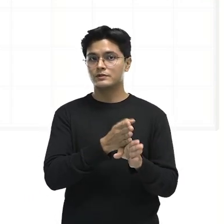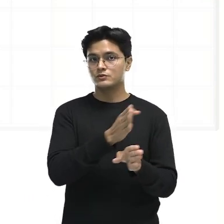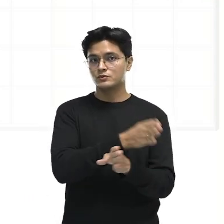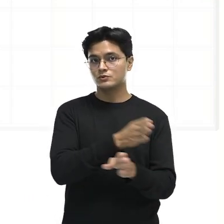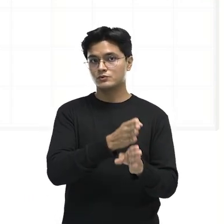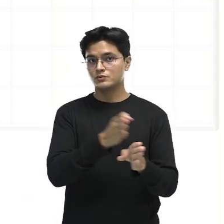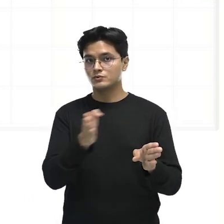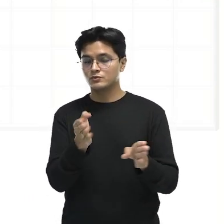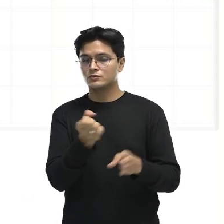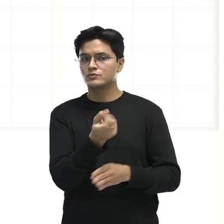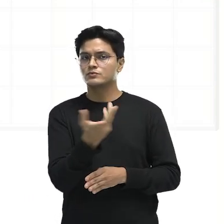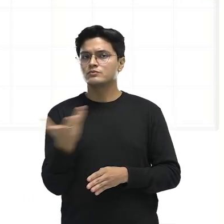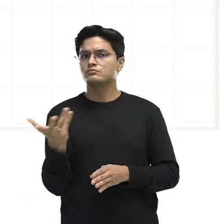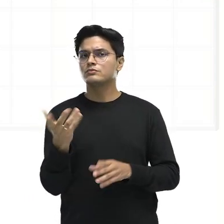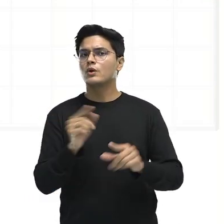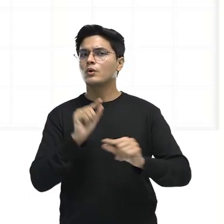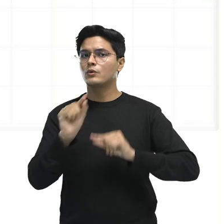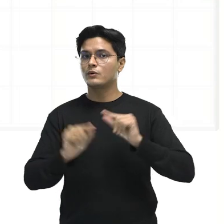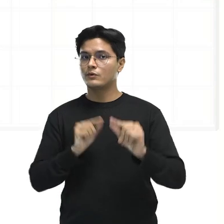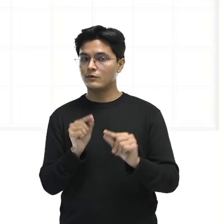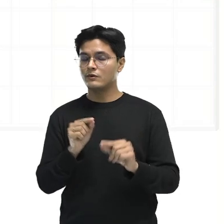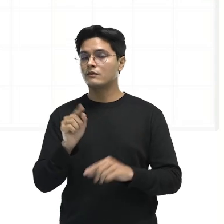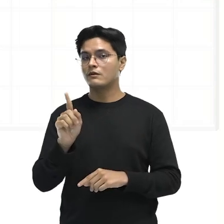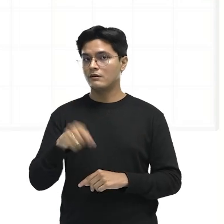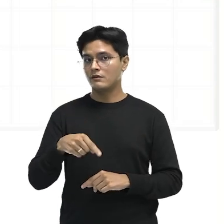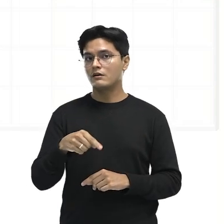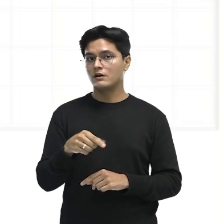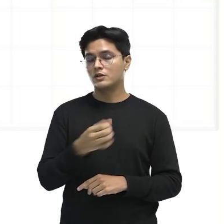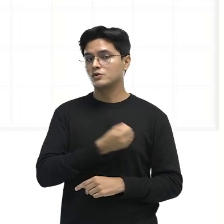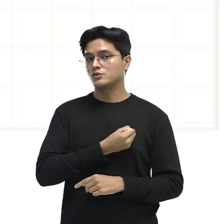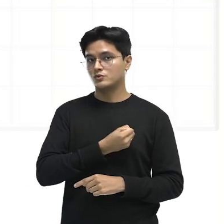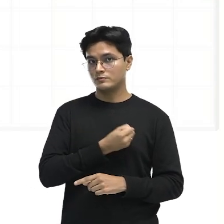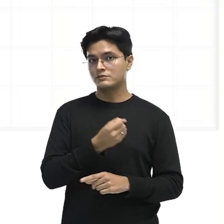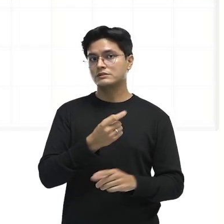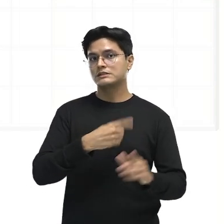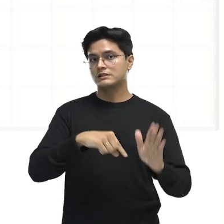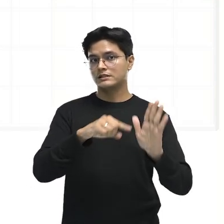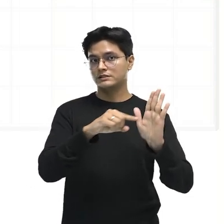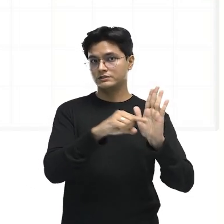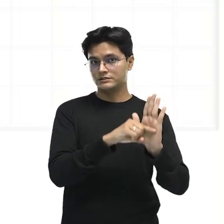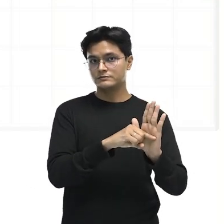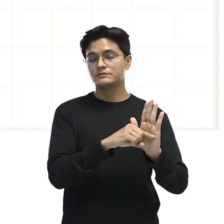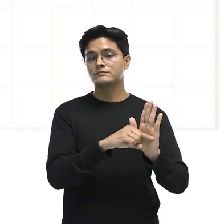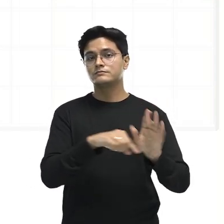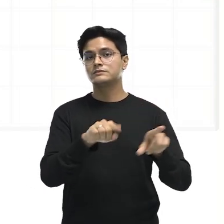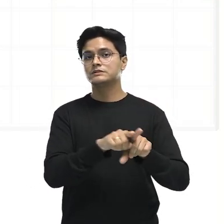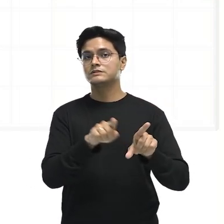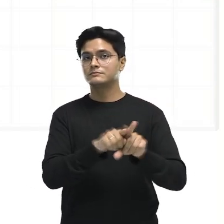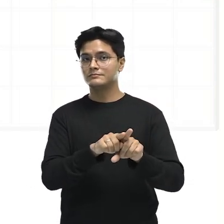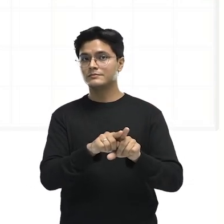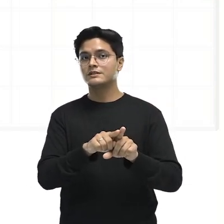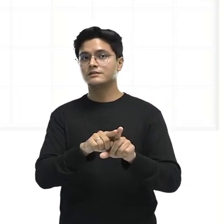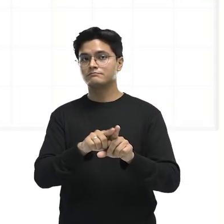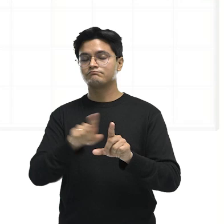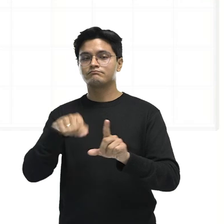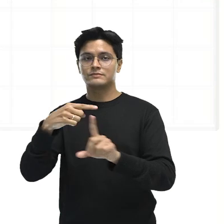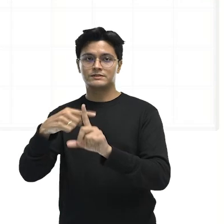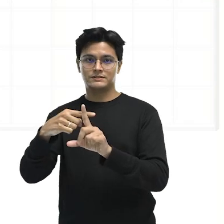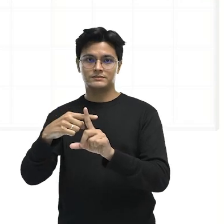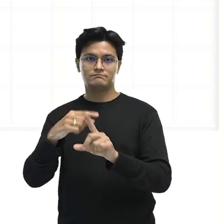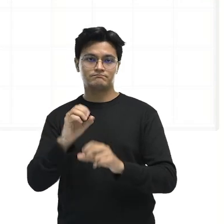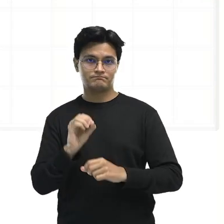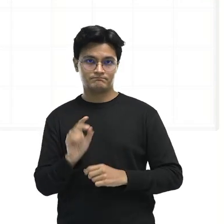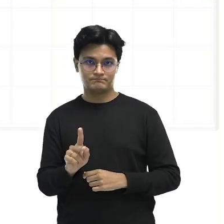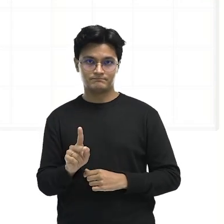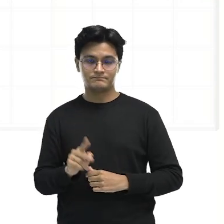que são os números inteiros? São os números negativos e os números positivos,